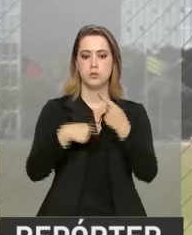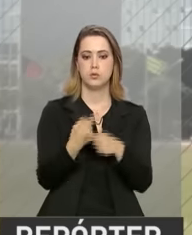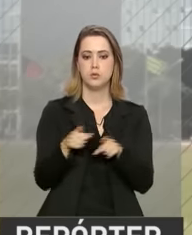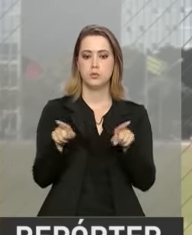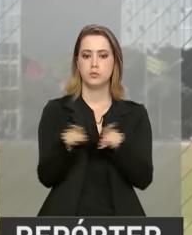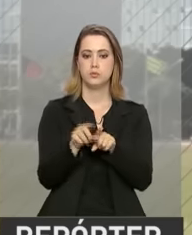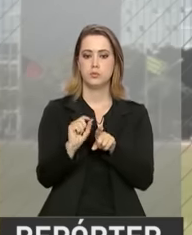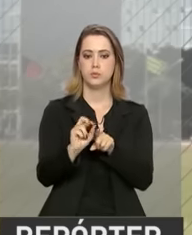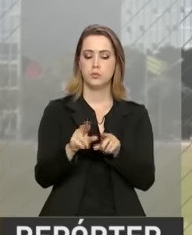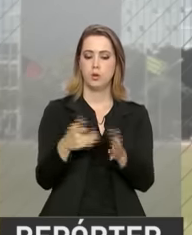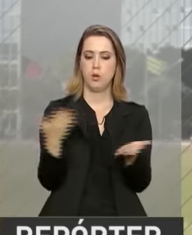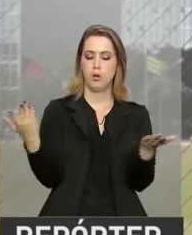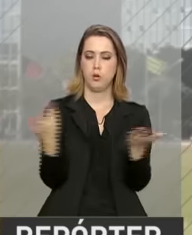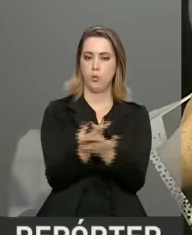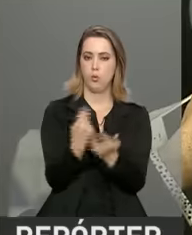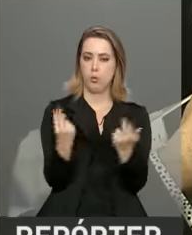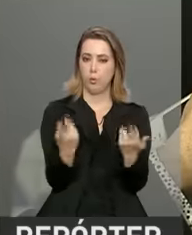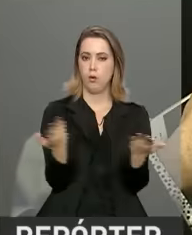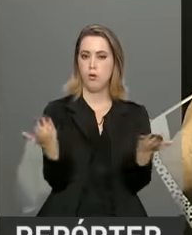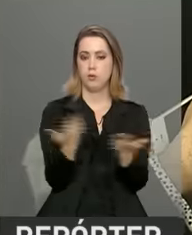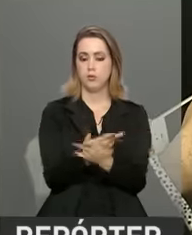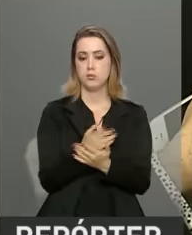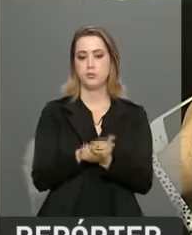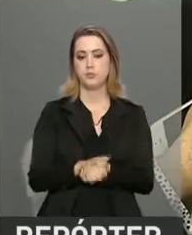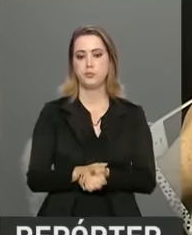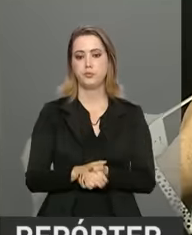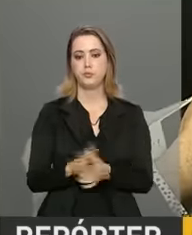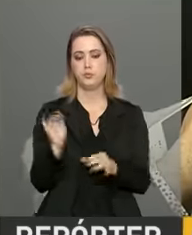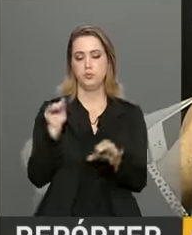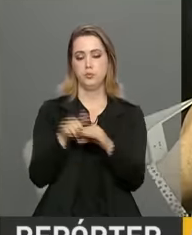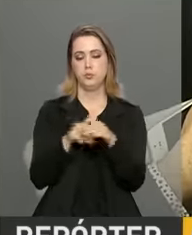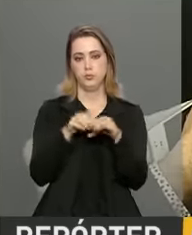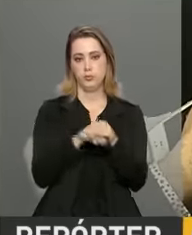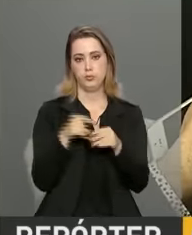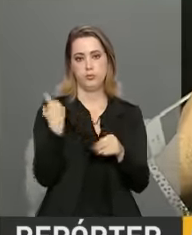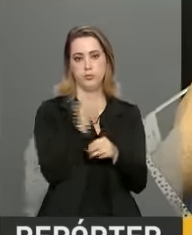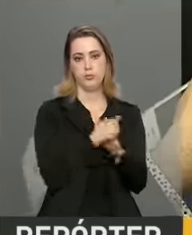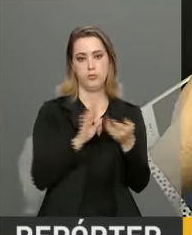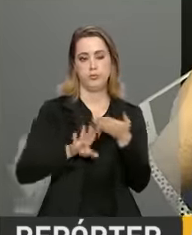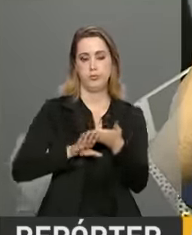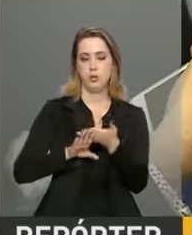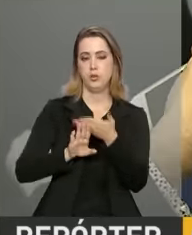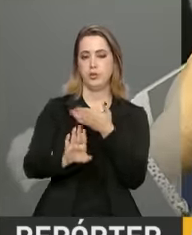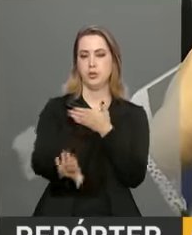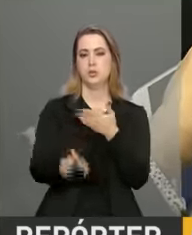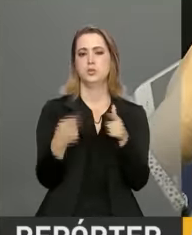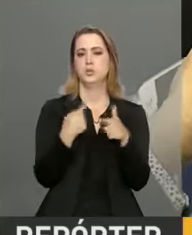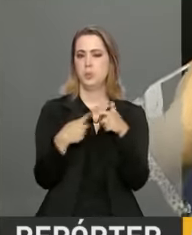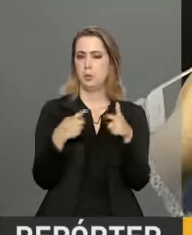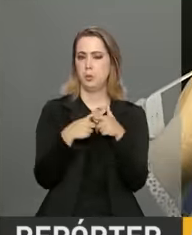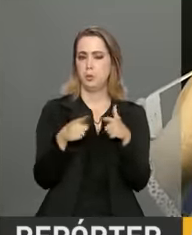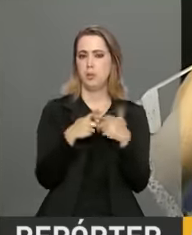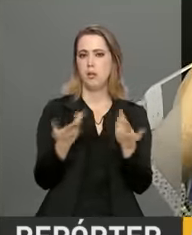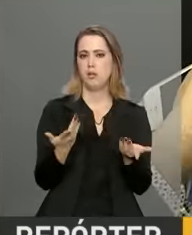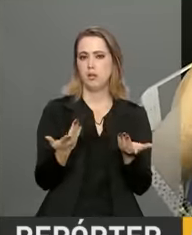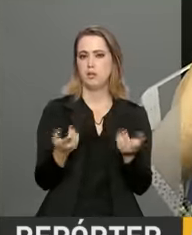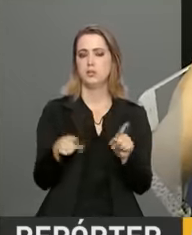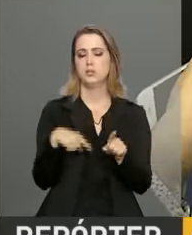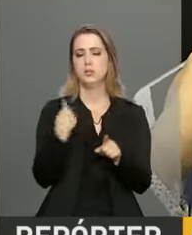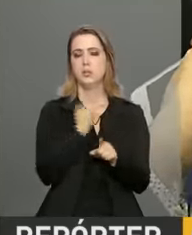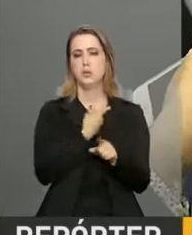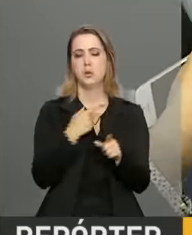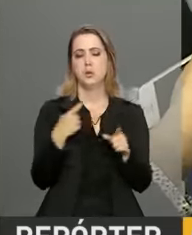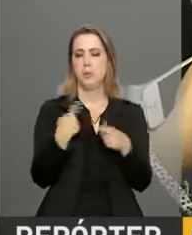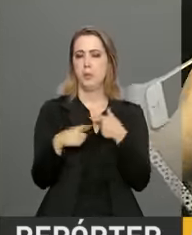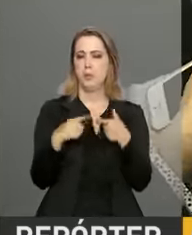pela variação da receita líquida. Com essa votação, nós nos afastamos do precipício, né? Estamos afastando o colapso